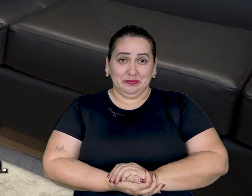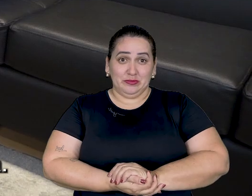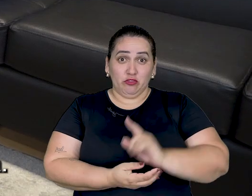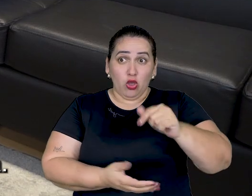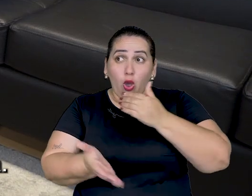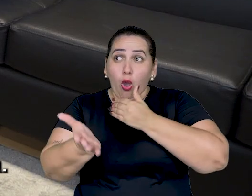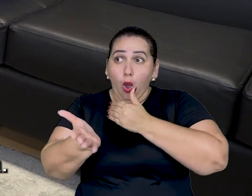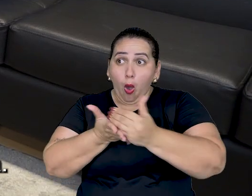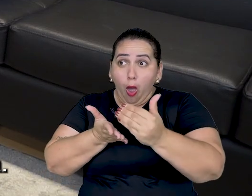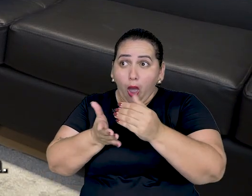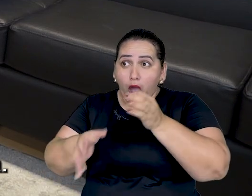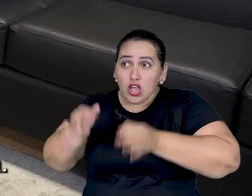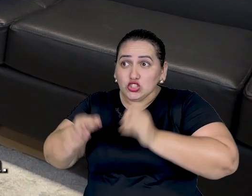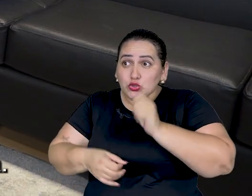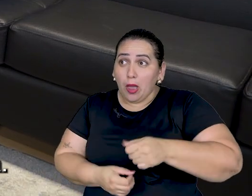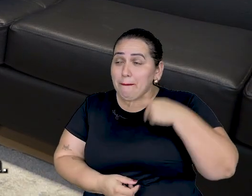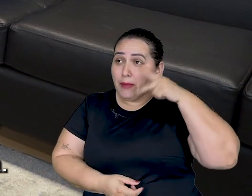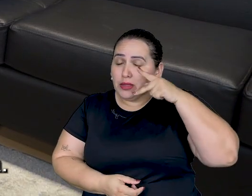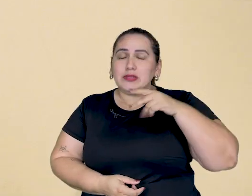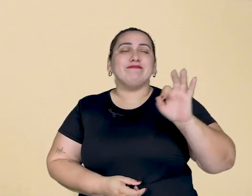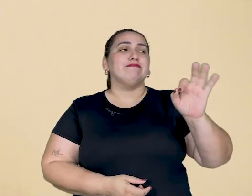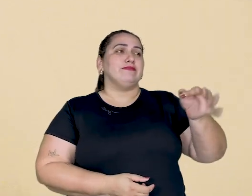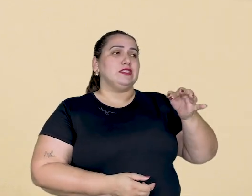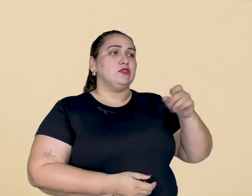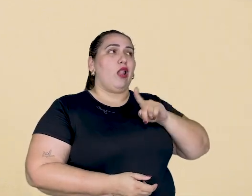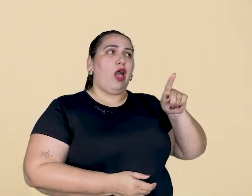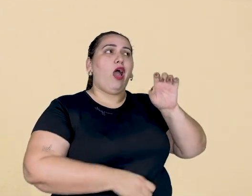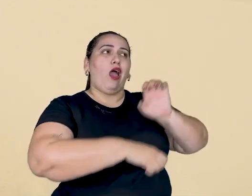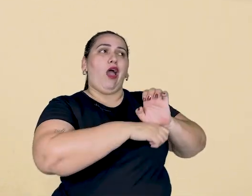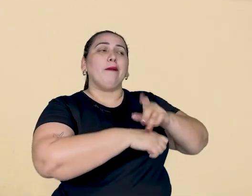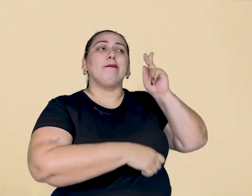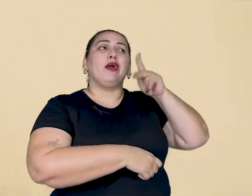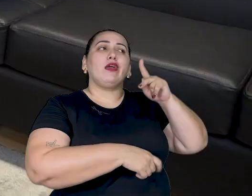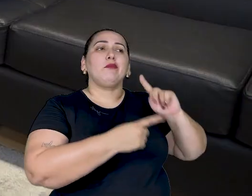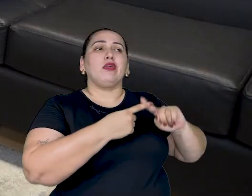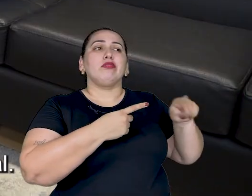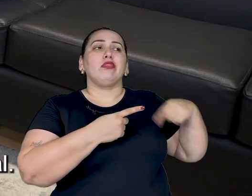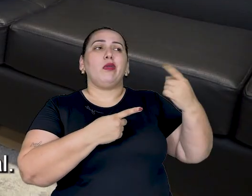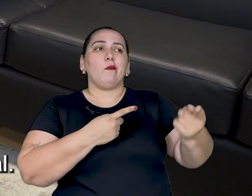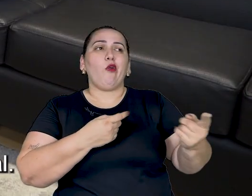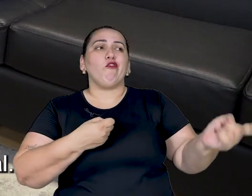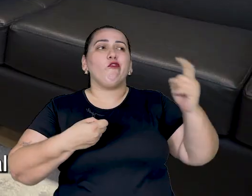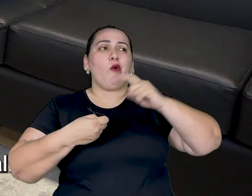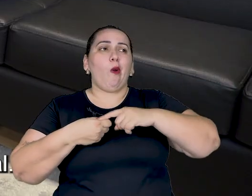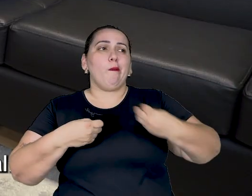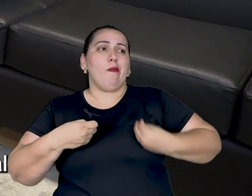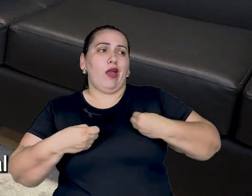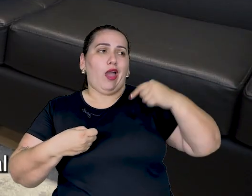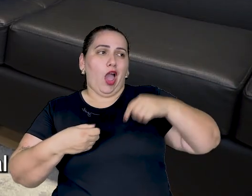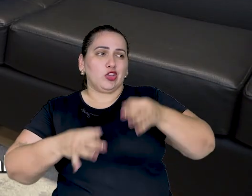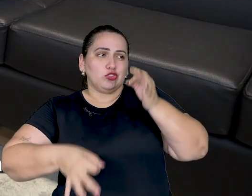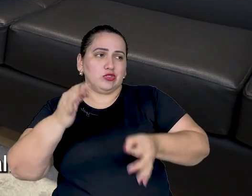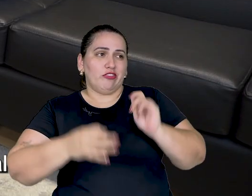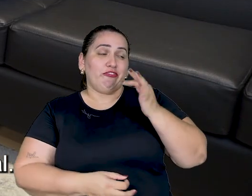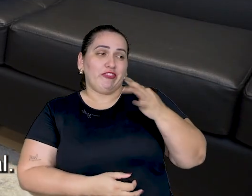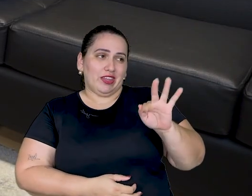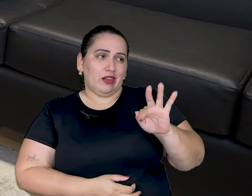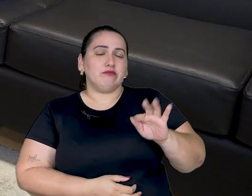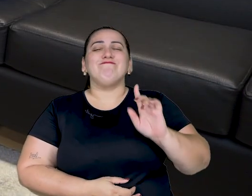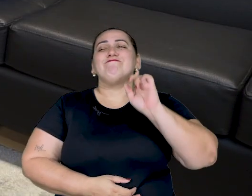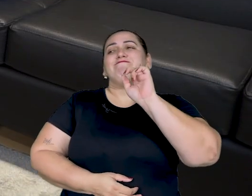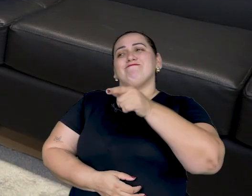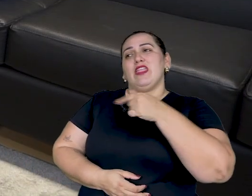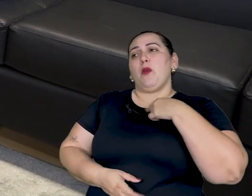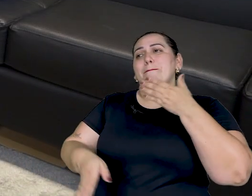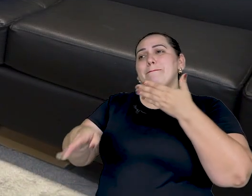E o senhor inicia a magistratura na Paraíba? Isso, como juiz de direito, na Paraíba. Depois é que vem para cá como juiz federal?